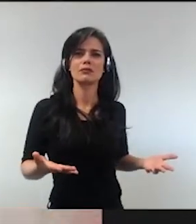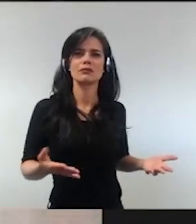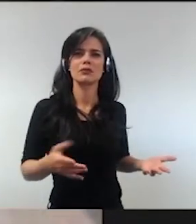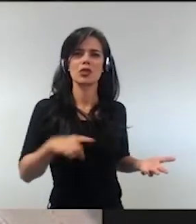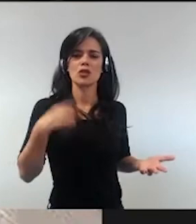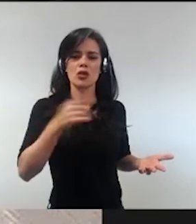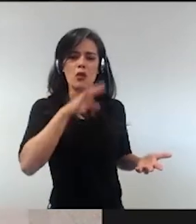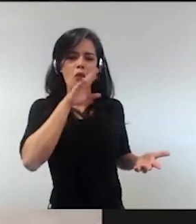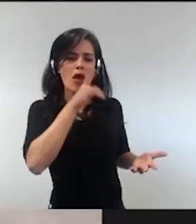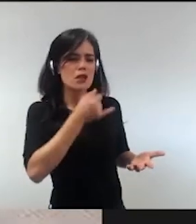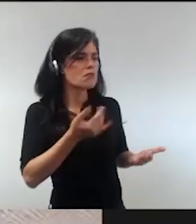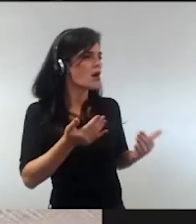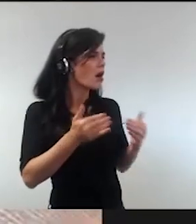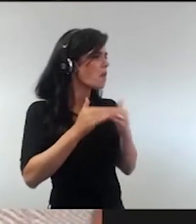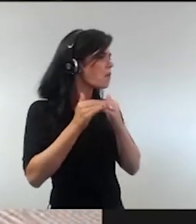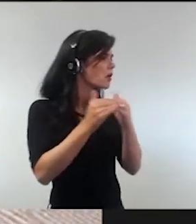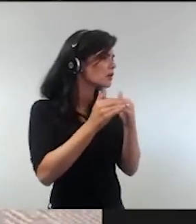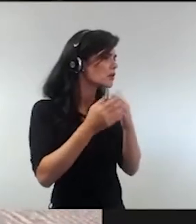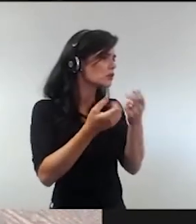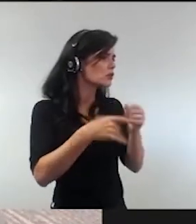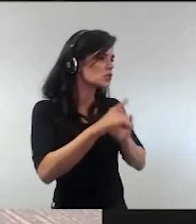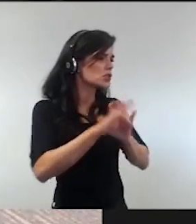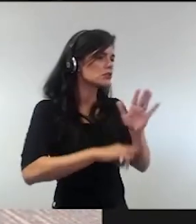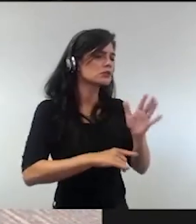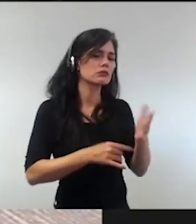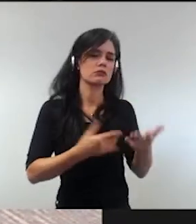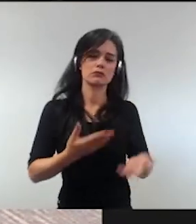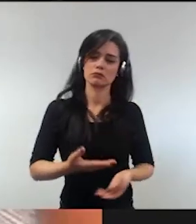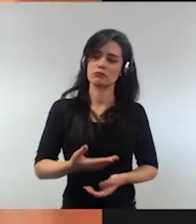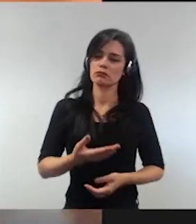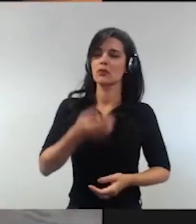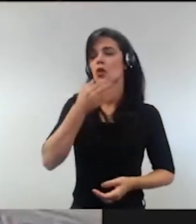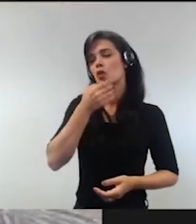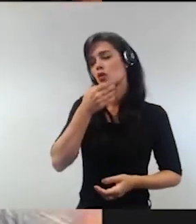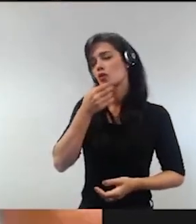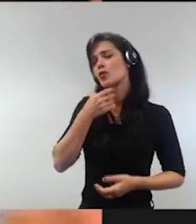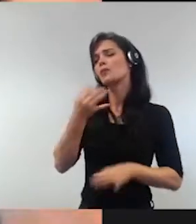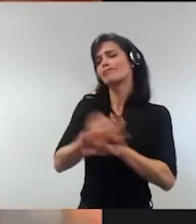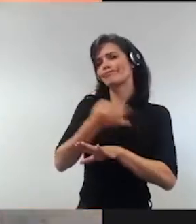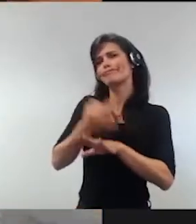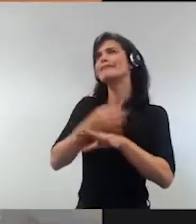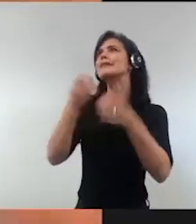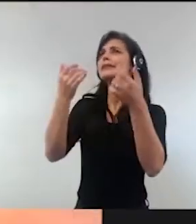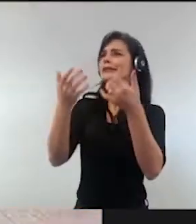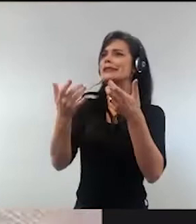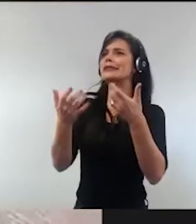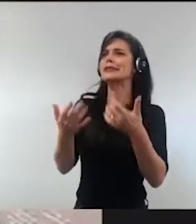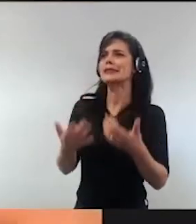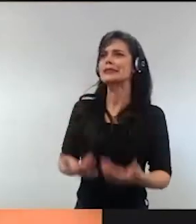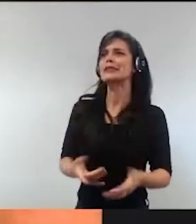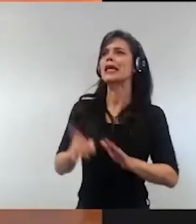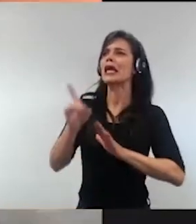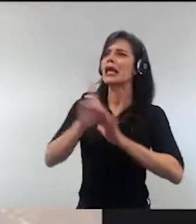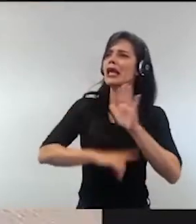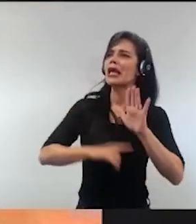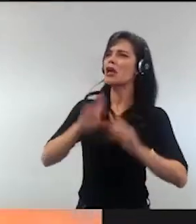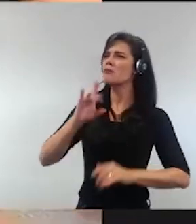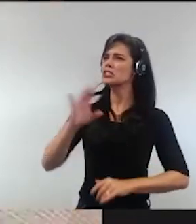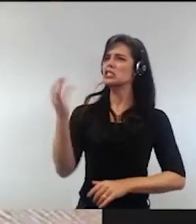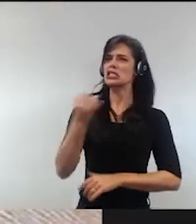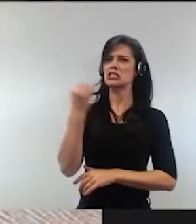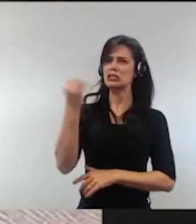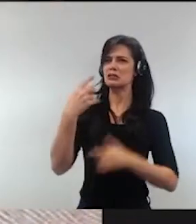animal razoável? Não preciso disso. E o Gulliver, então, insiste em explicar. O law é uma ciência